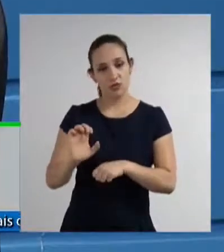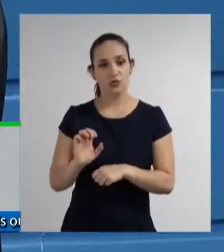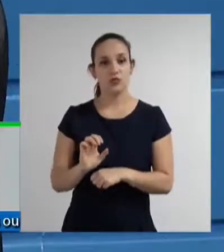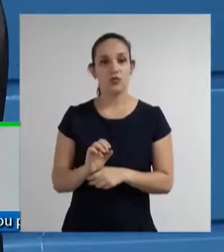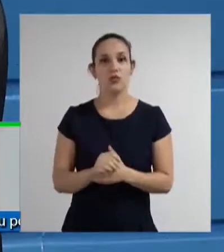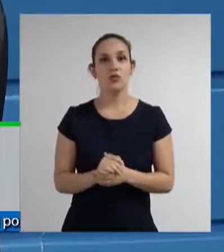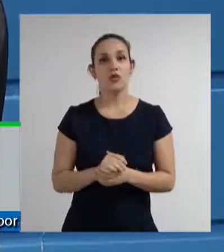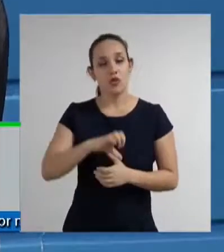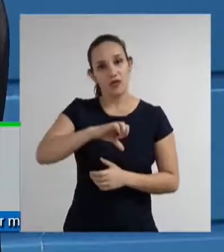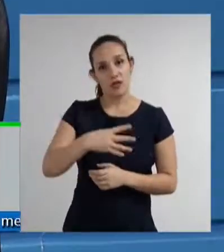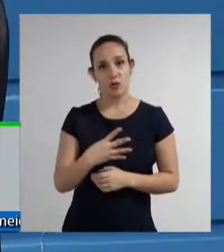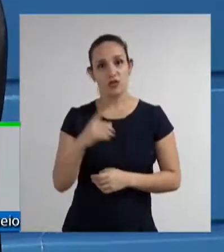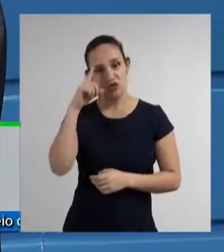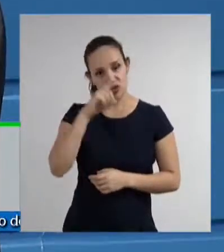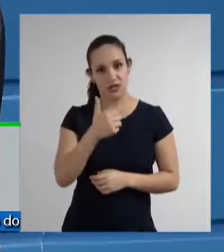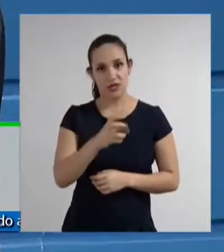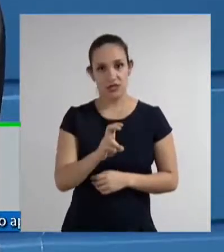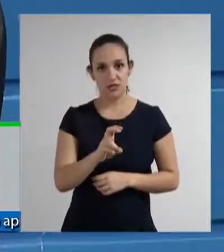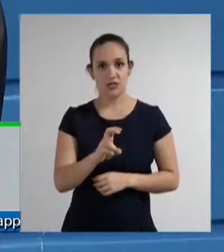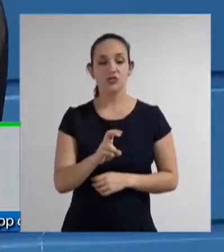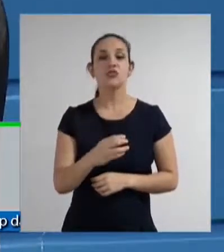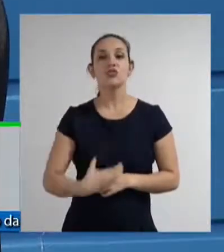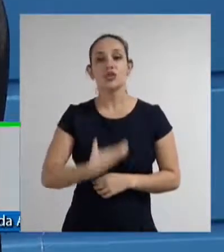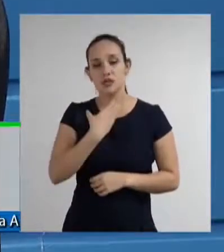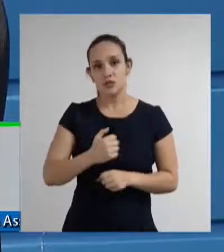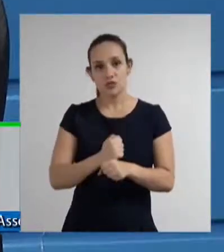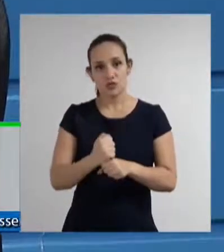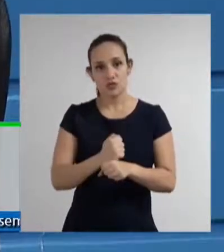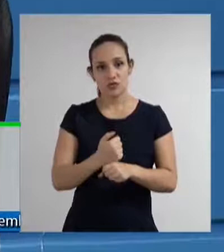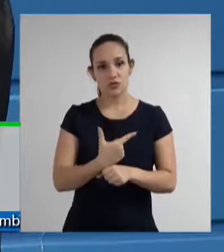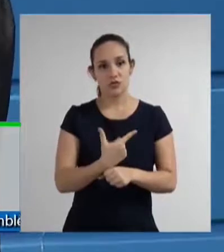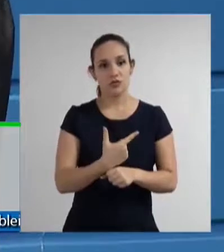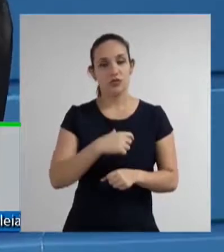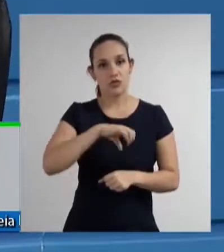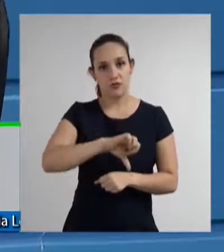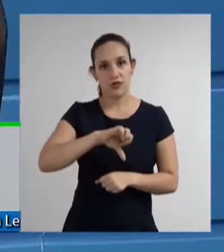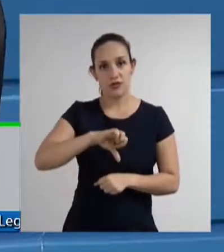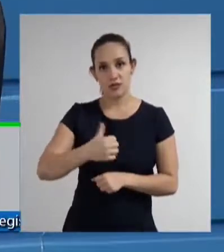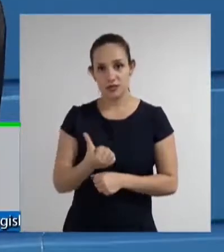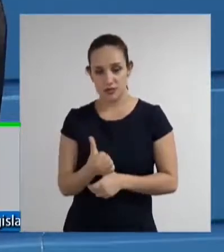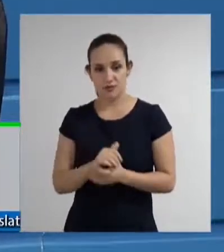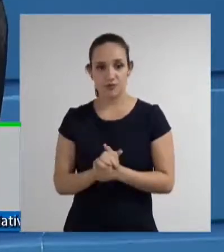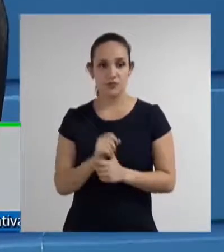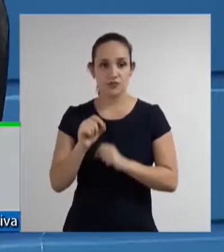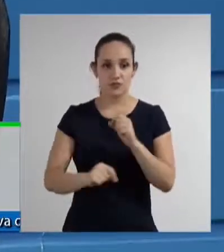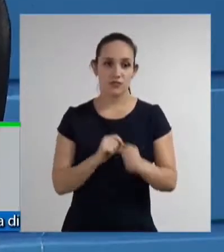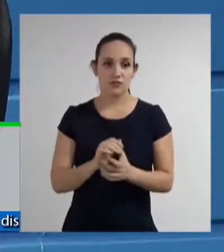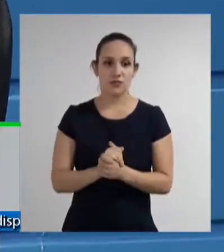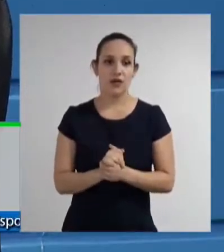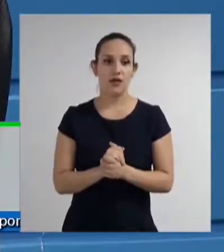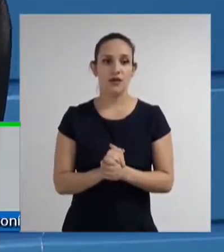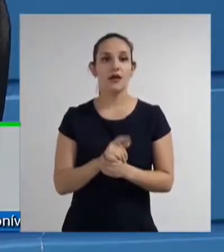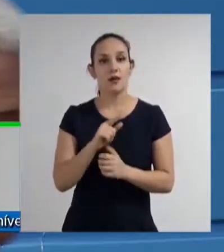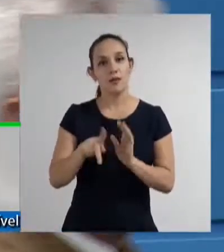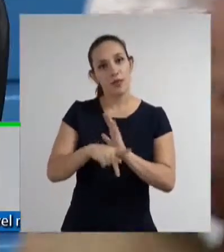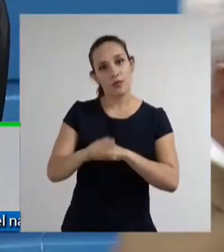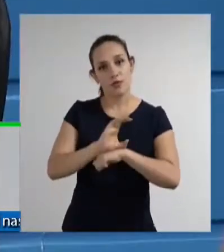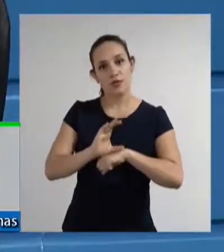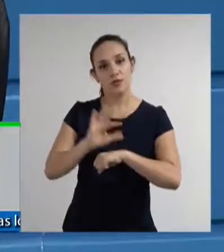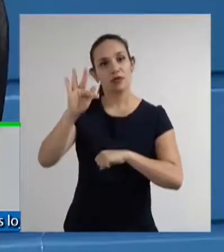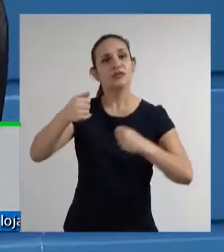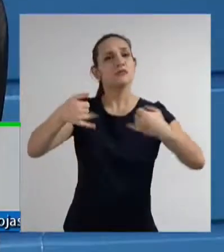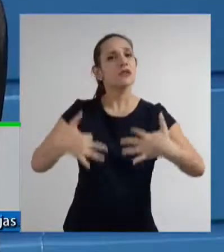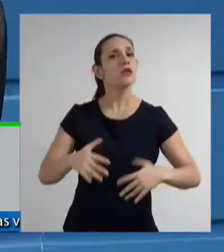dezembro de 2016, e a regra do parágrafo 2º do artigo 101 do ADCT da Constituição Federal,